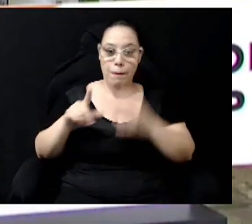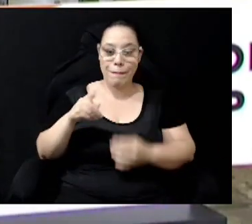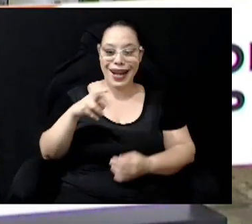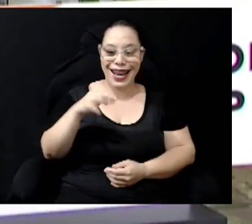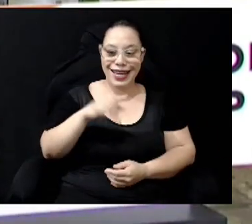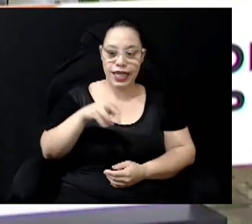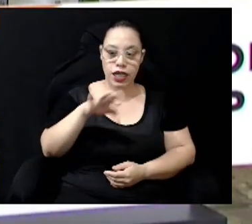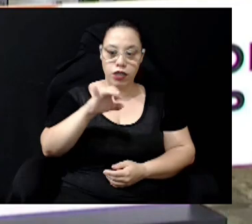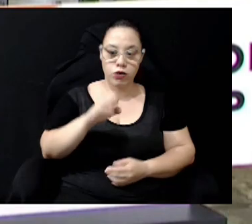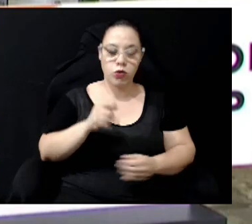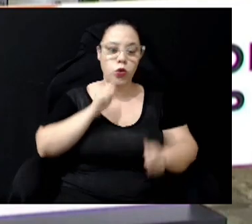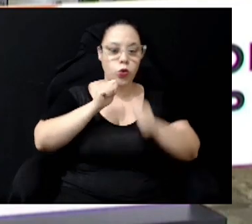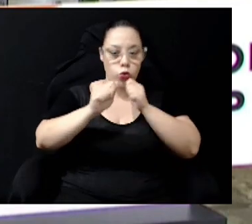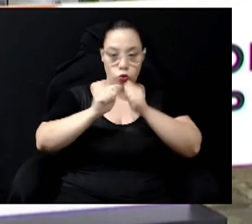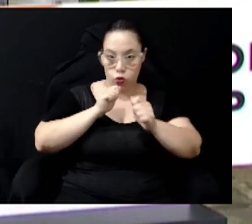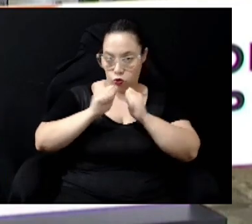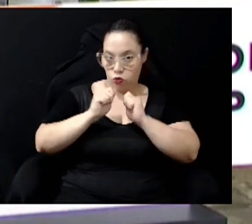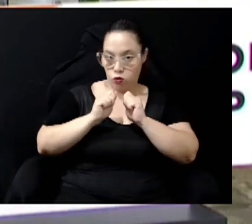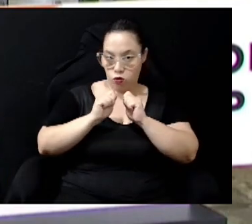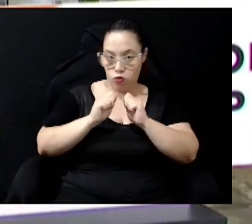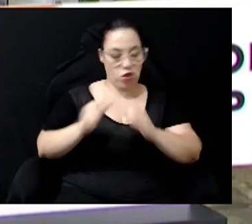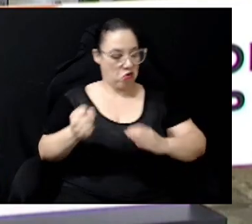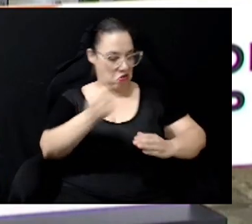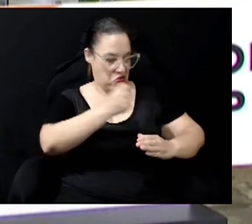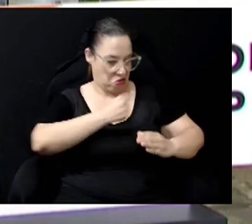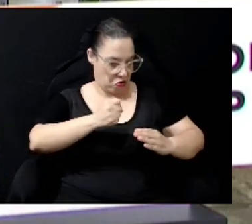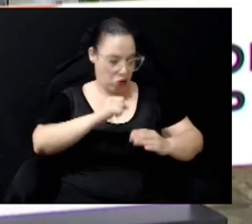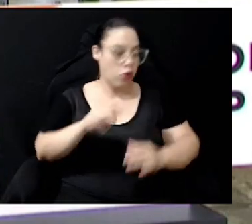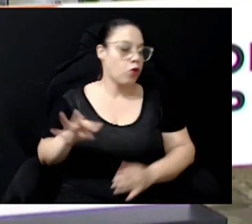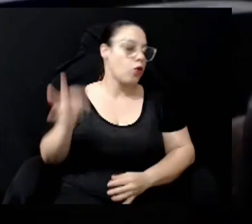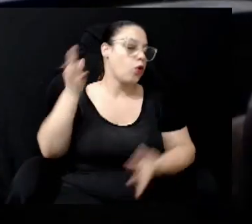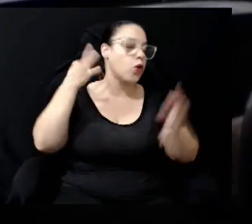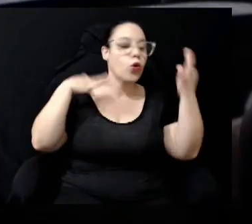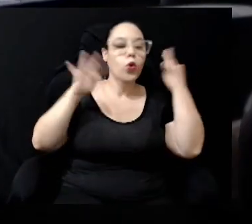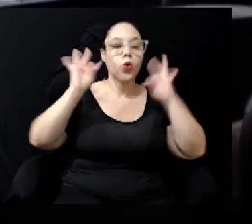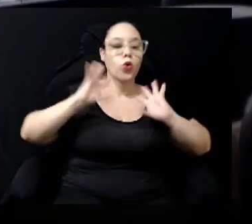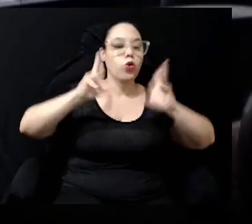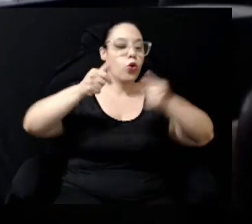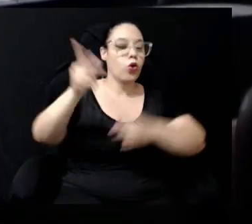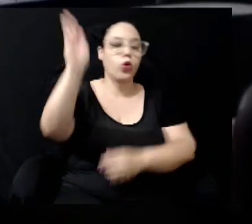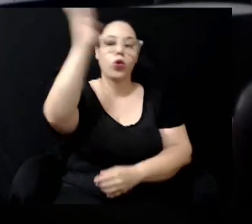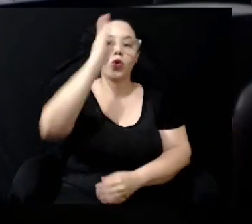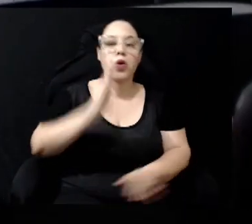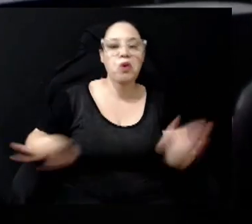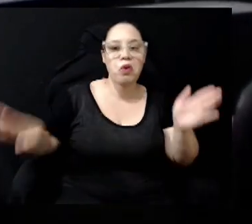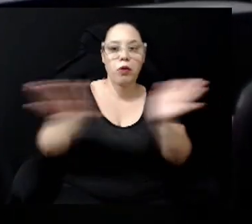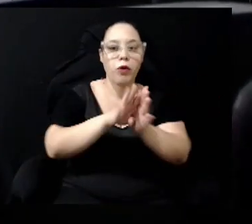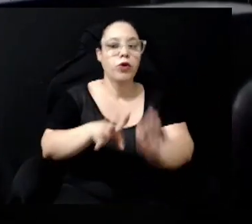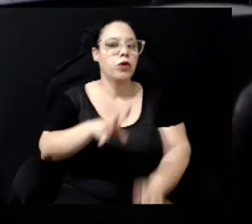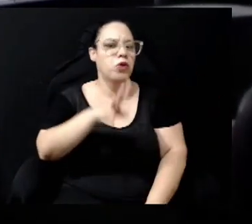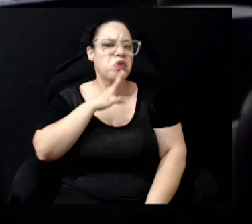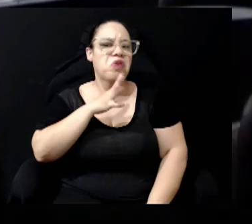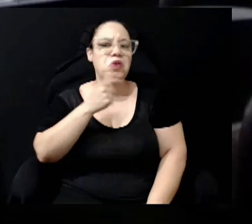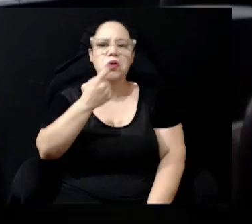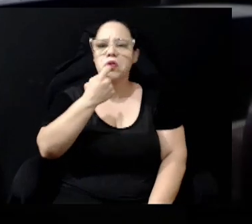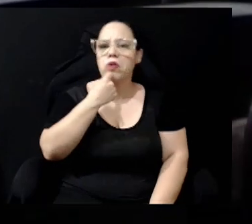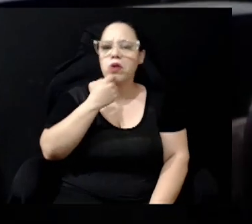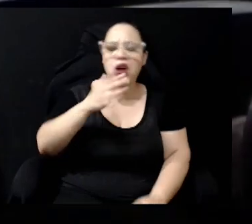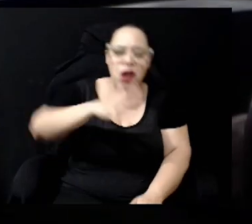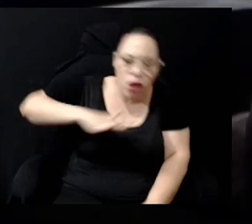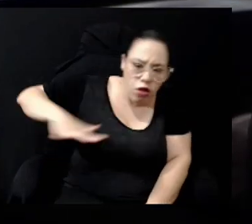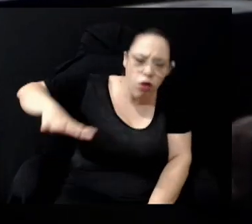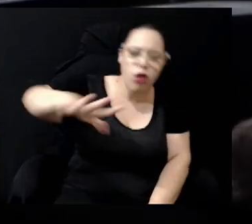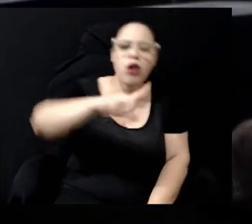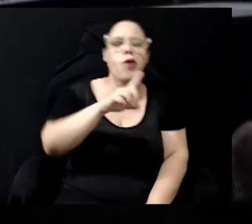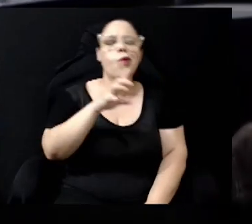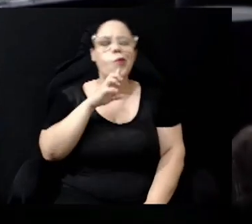jornalistas de gastronomia e turismo de todo o Brasil vieram conhecer o que Campinas e região têm a oferecer